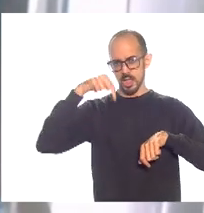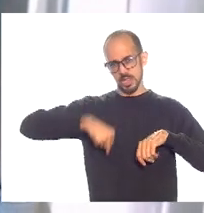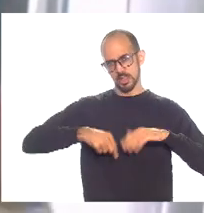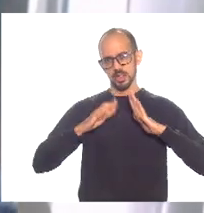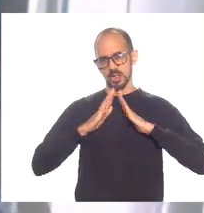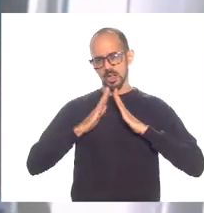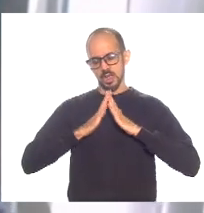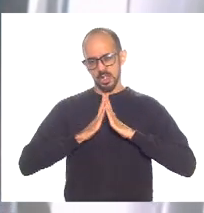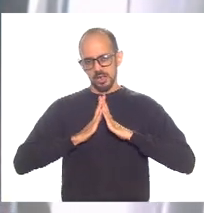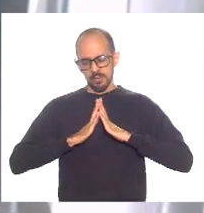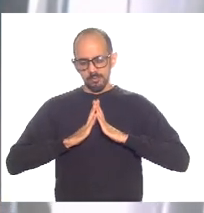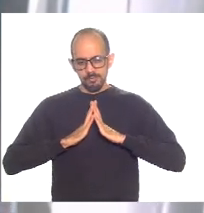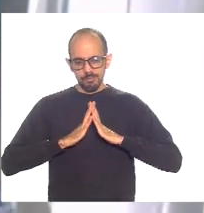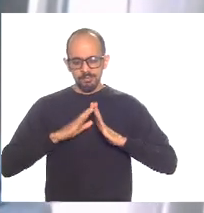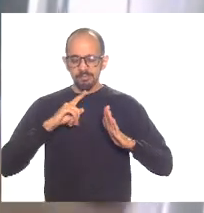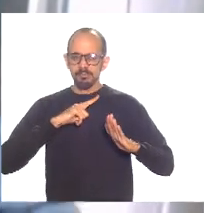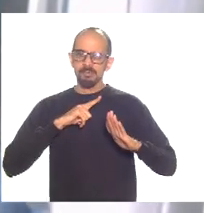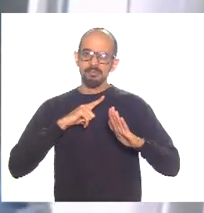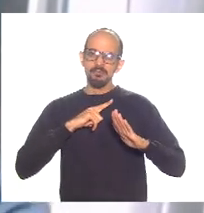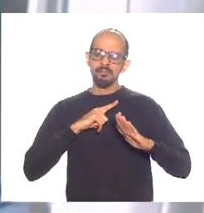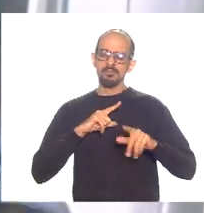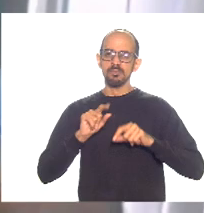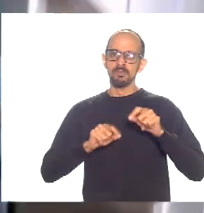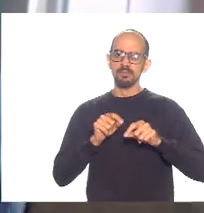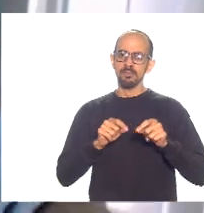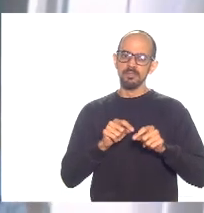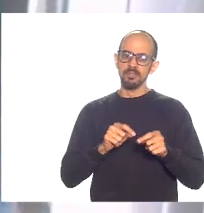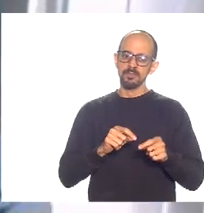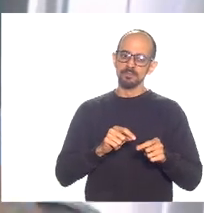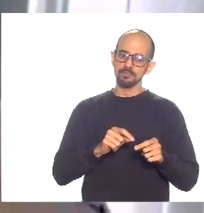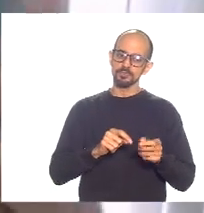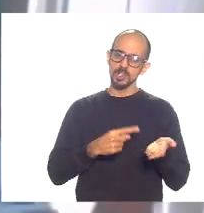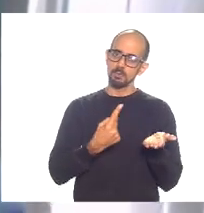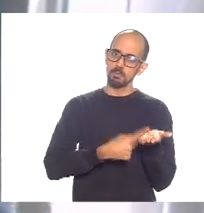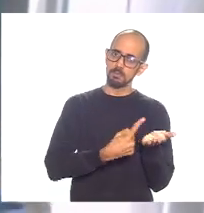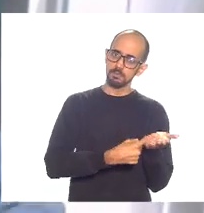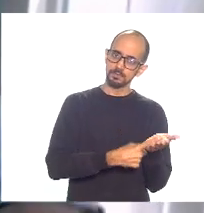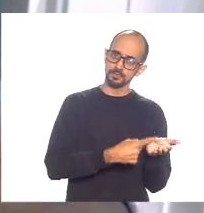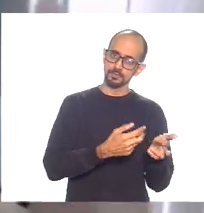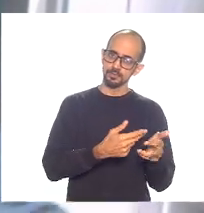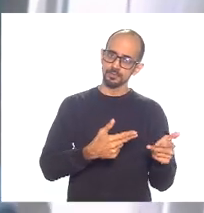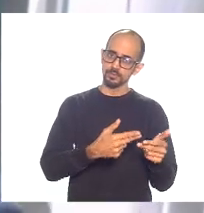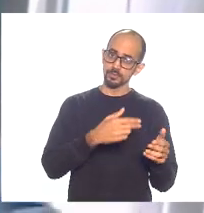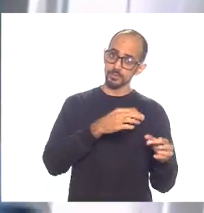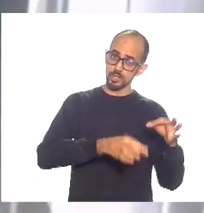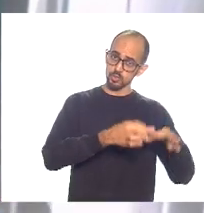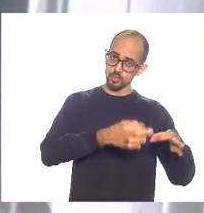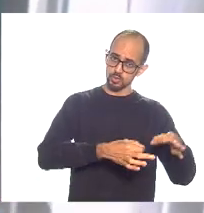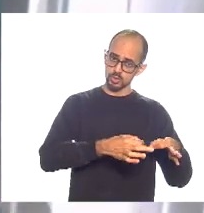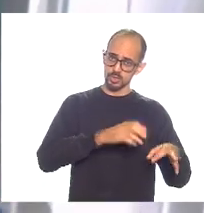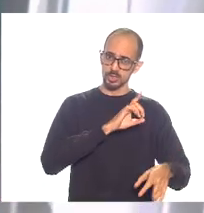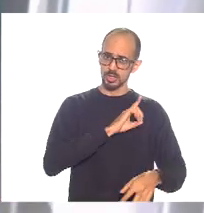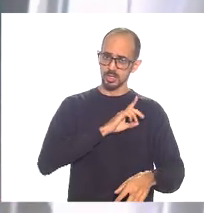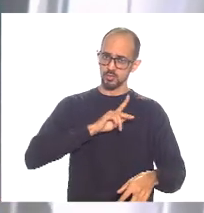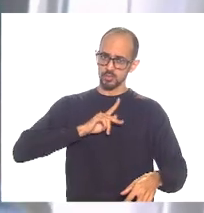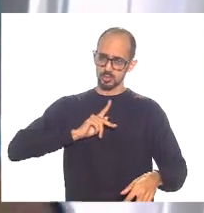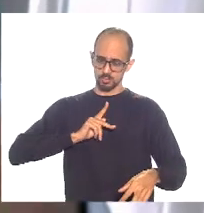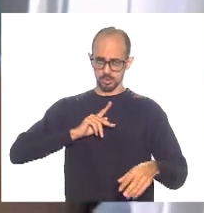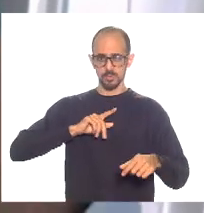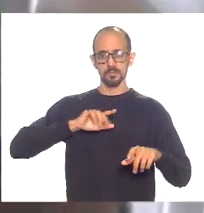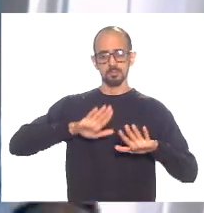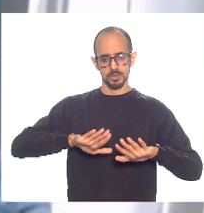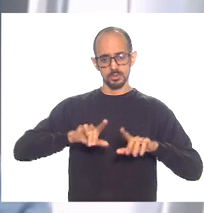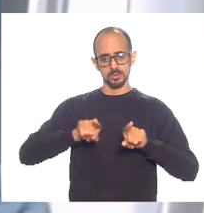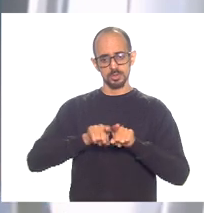tem protocolado peças na Justiça, no TCE, na Defensoria, na CVM, enfim. E, ademais,